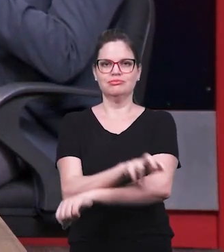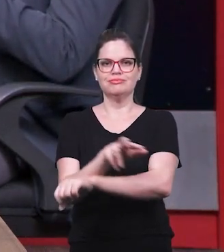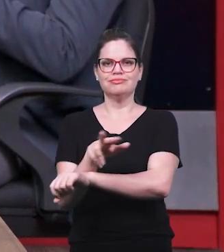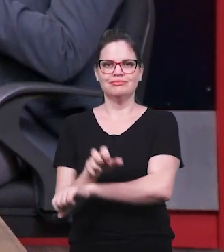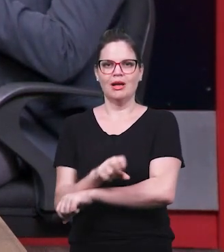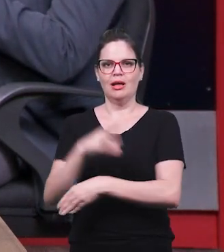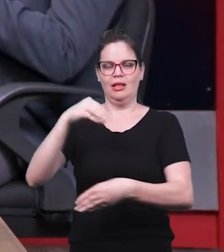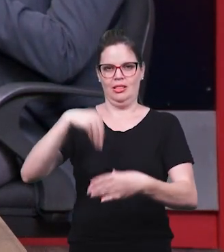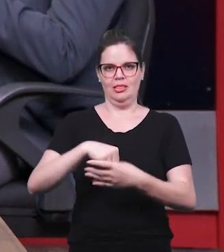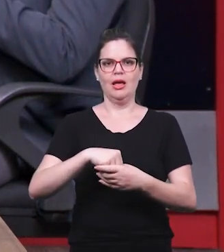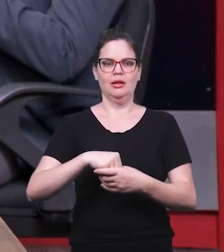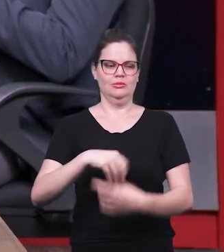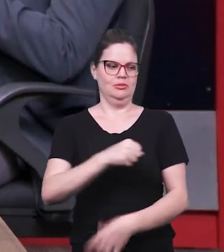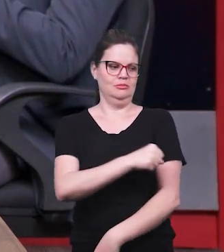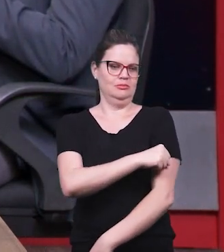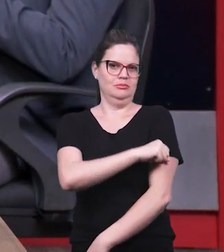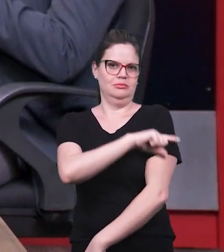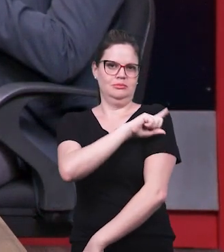ensino fundamental. Isso.